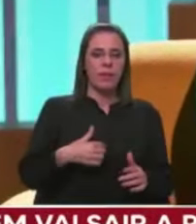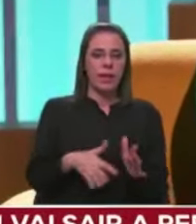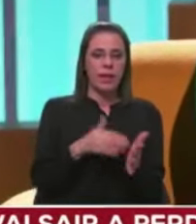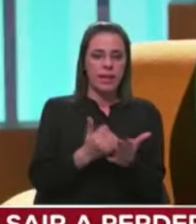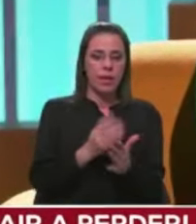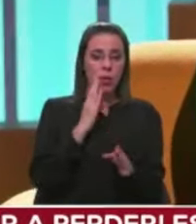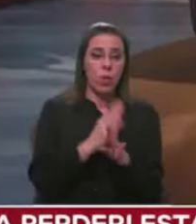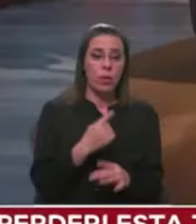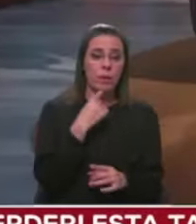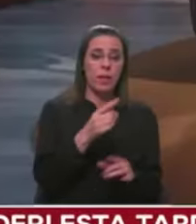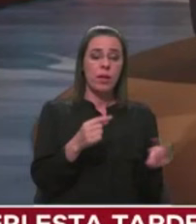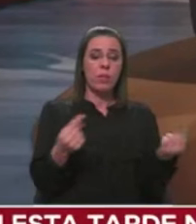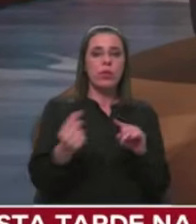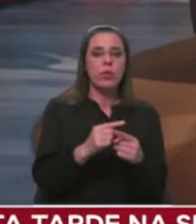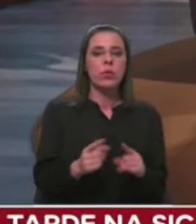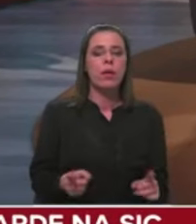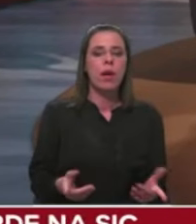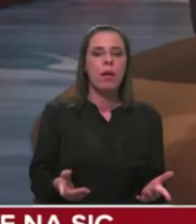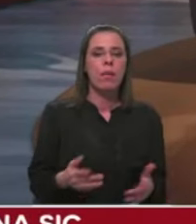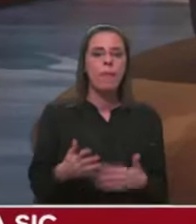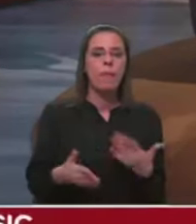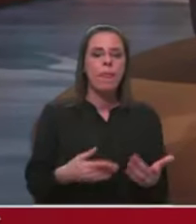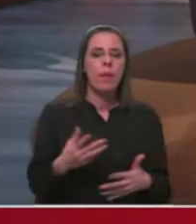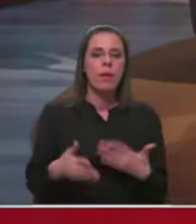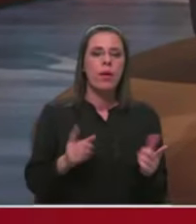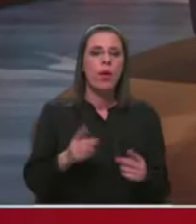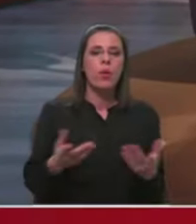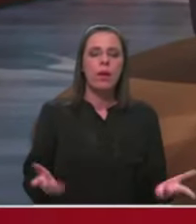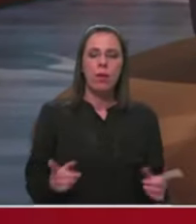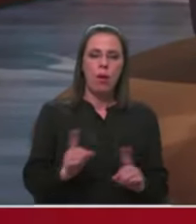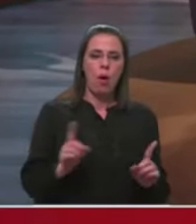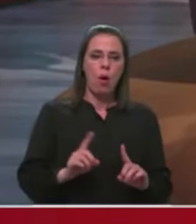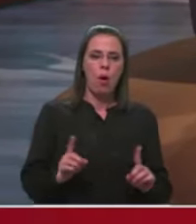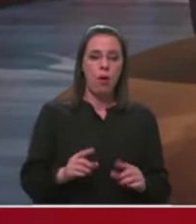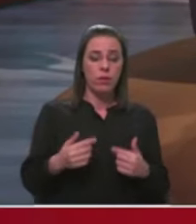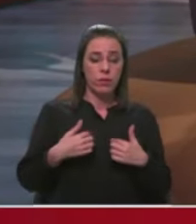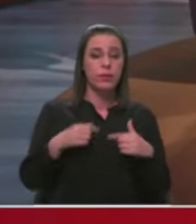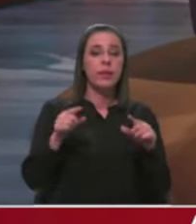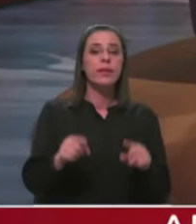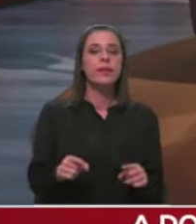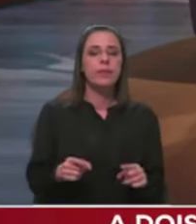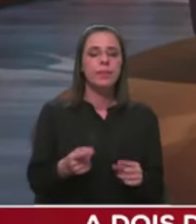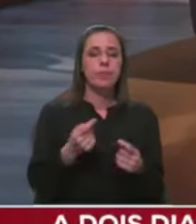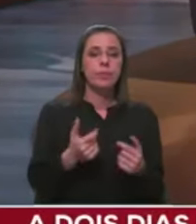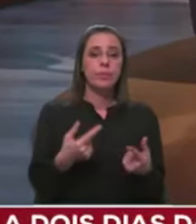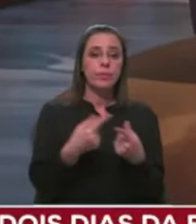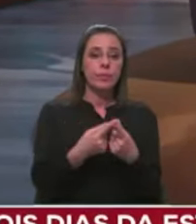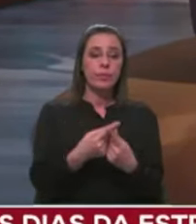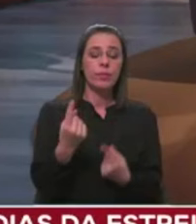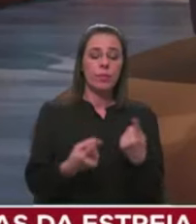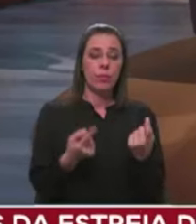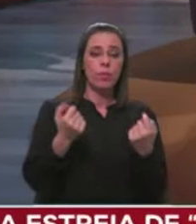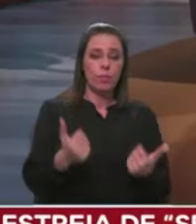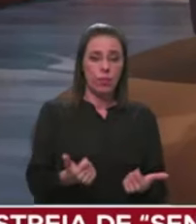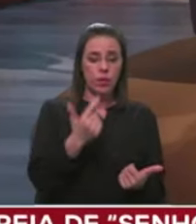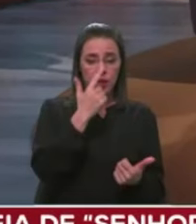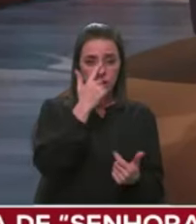sempre com a última palavra numa discussão. Não. É o quê? Não. Eu ali poucas vezes discuti com alguém,